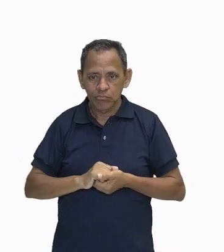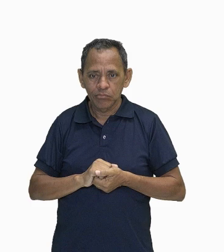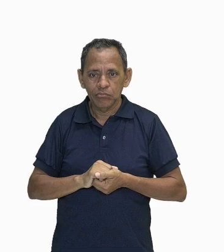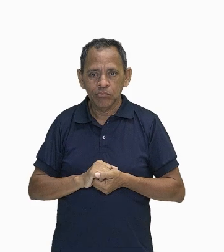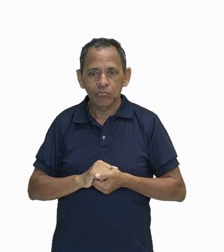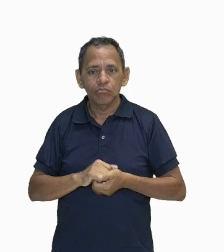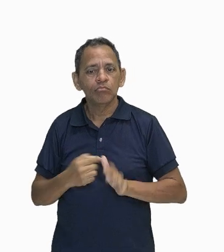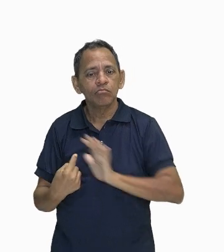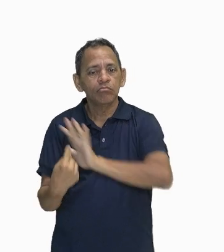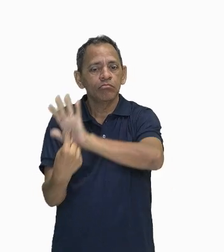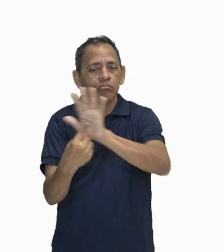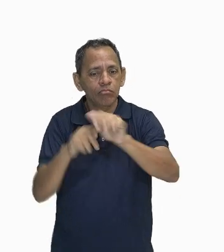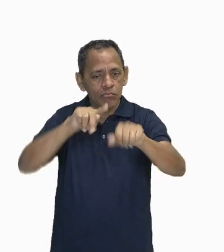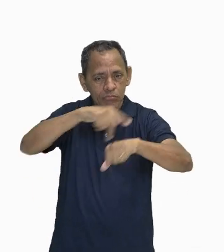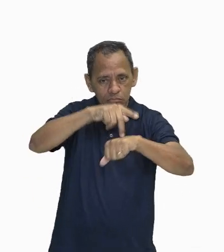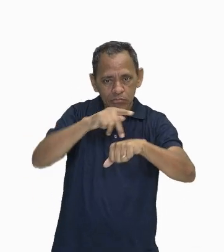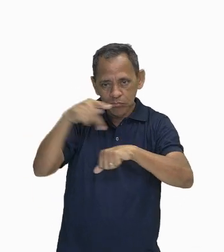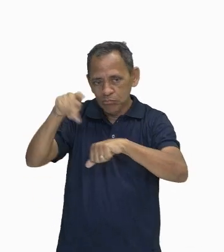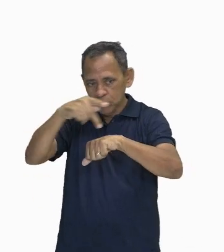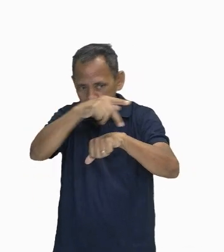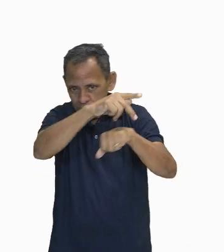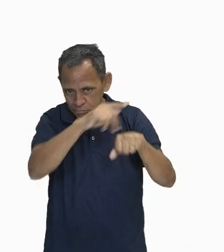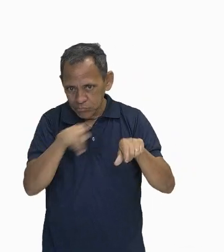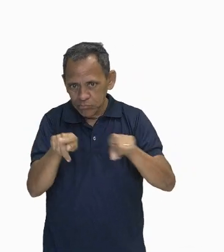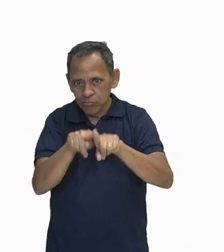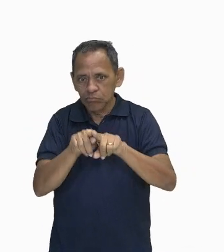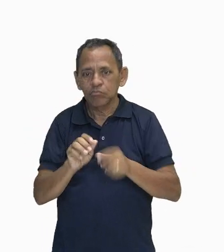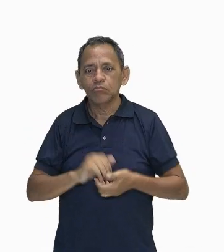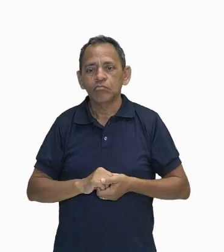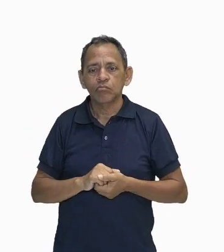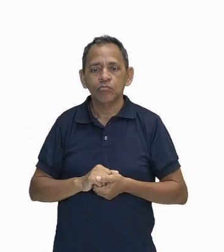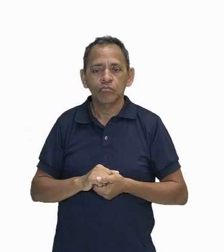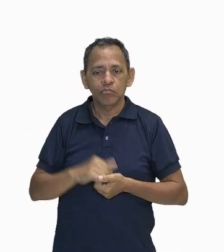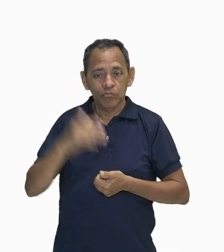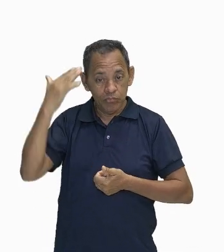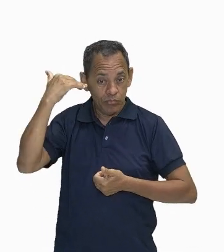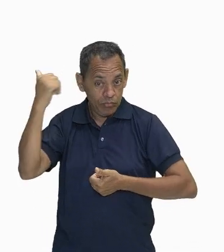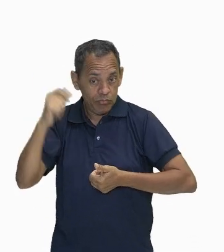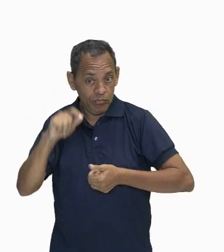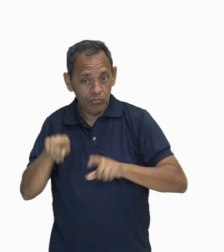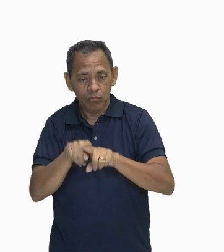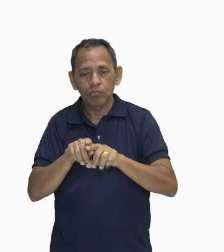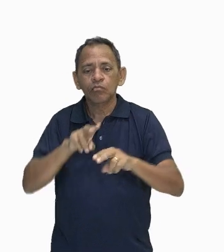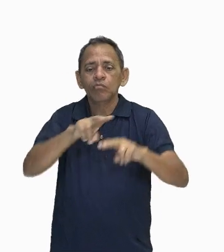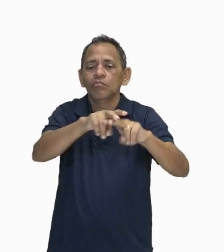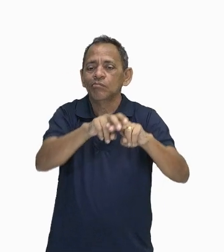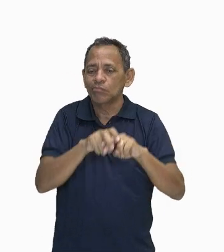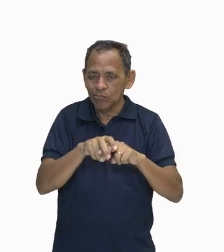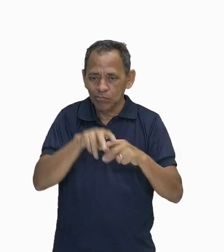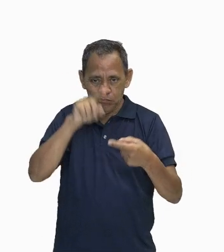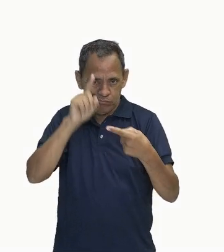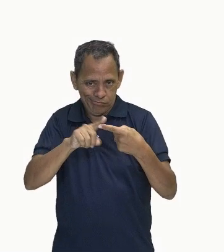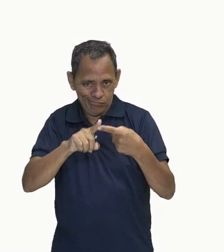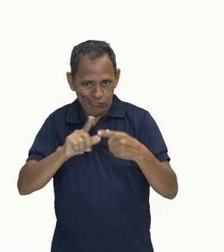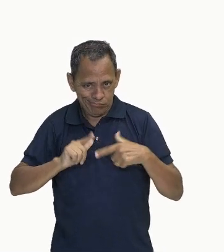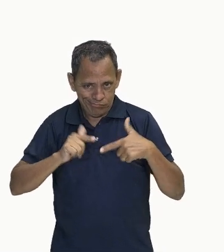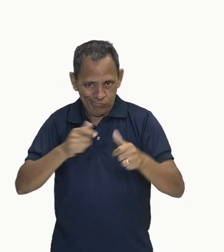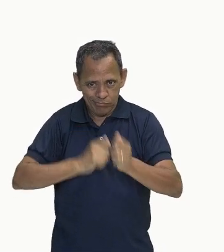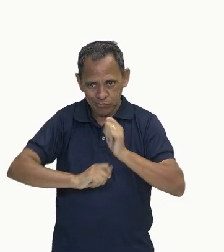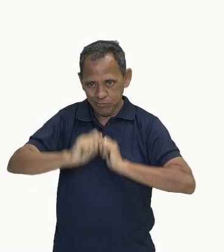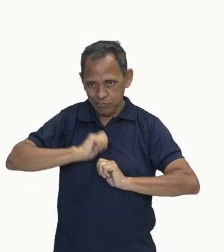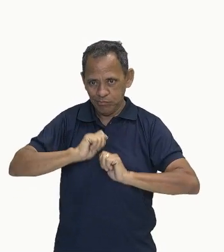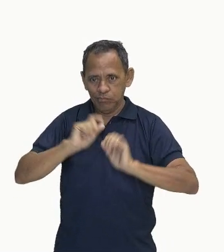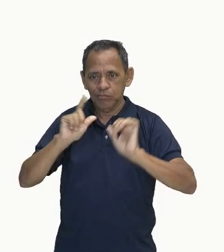destacar internacionalmente, né, pois nós, através do setor primário, né, dessas atividades